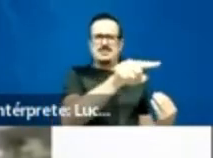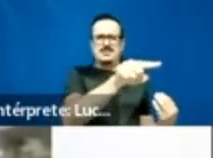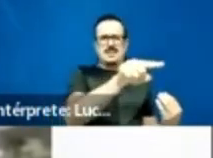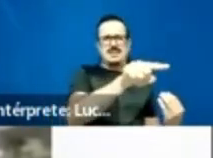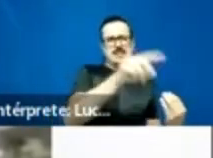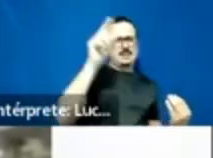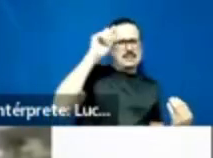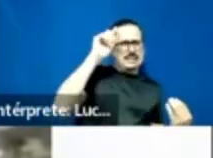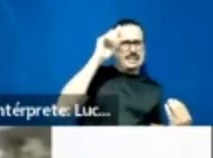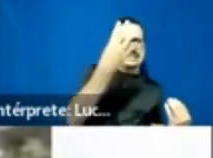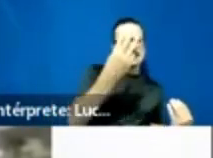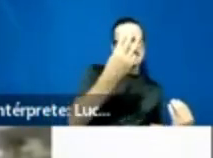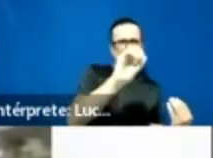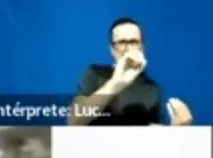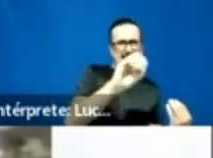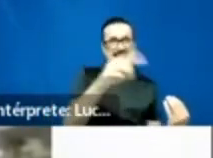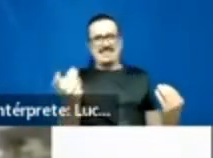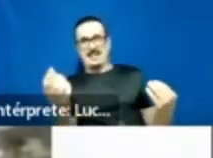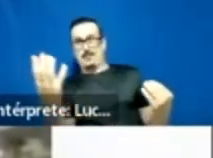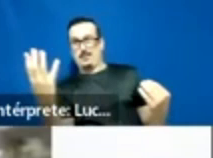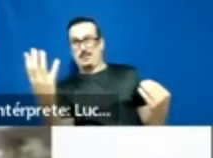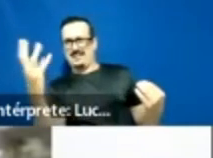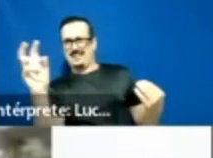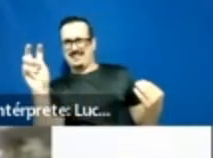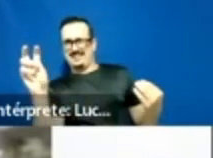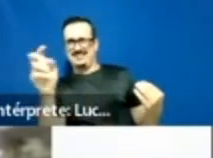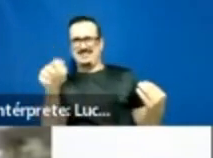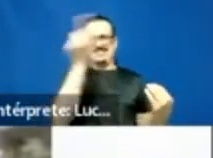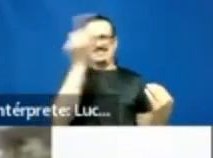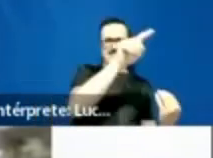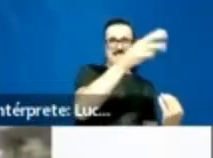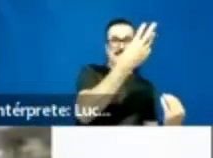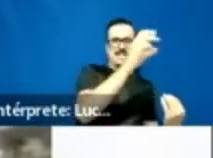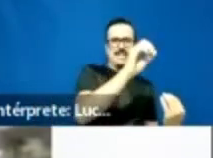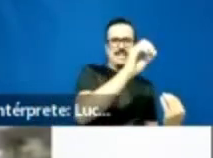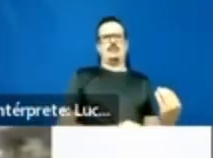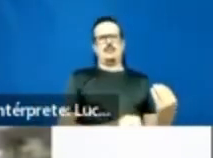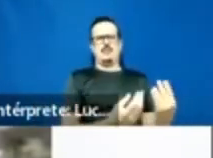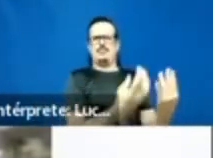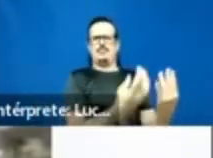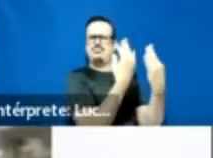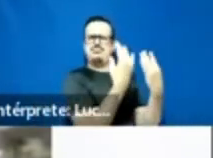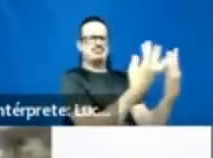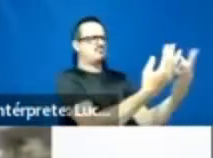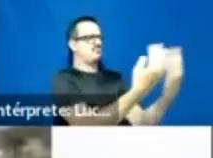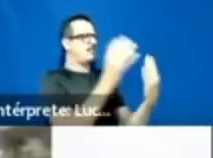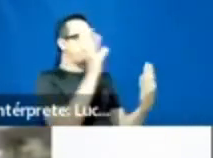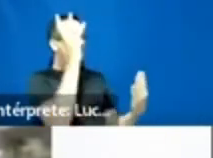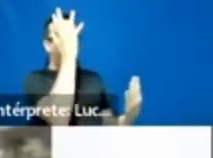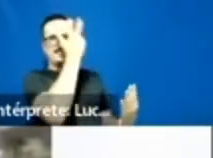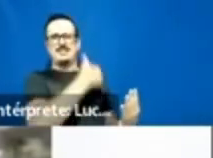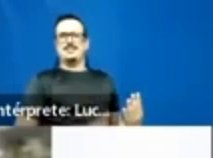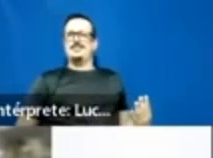menos. E olha o tamanho das folhas e o tamanho das raízes. Então, olha que resultado impressionante, e